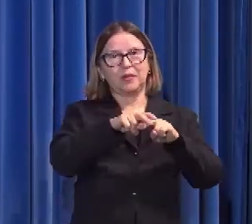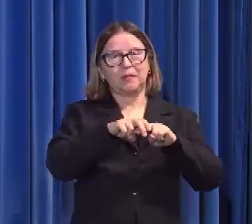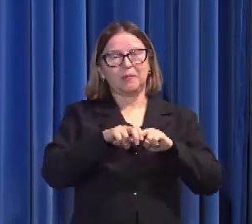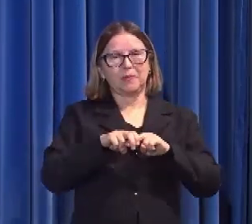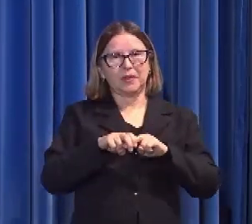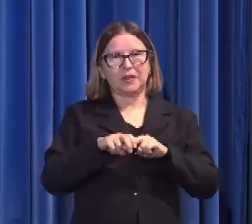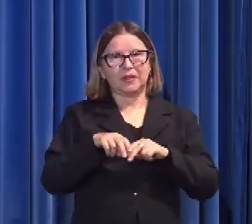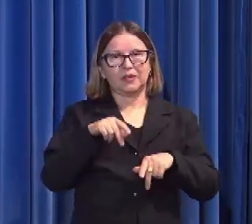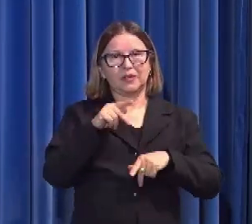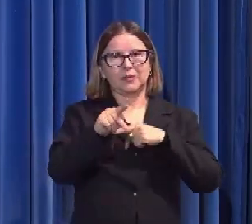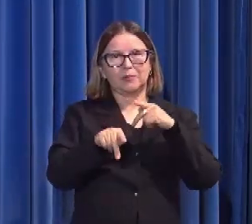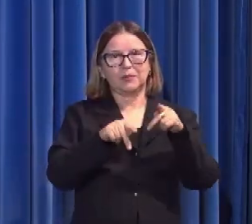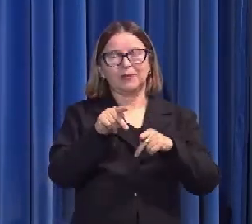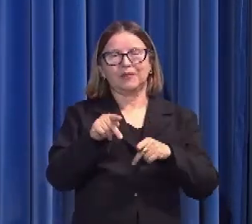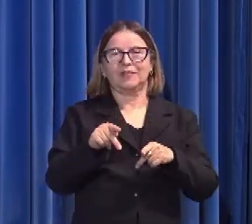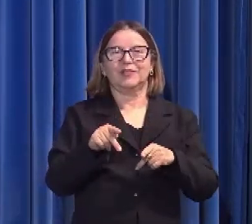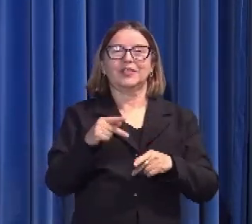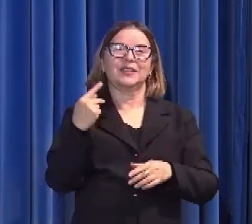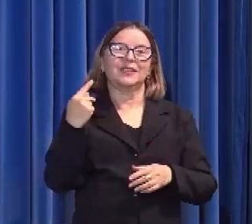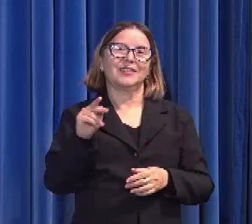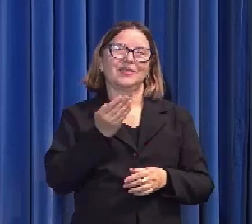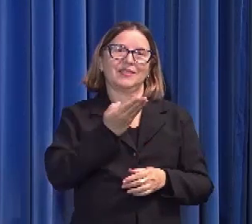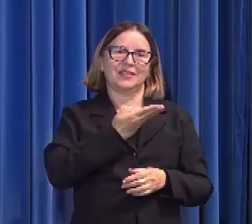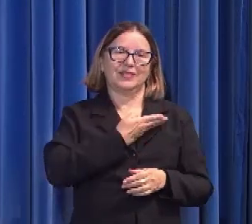seriam seus amigos